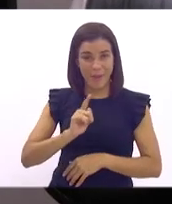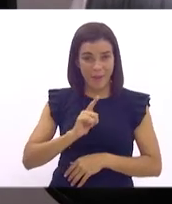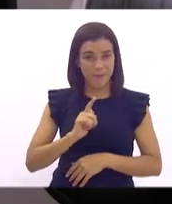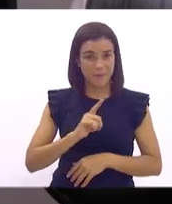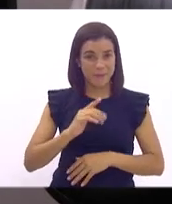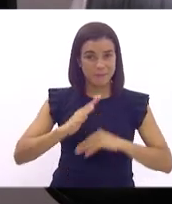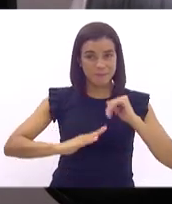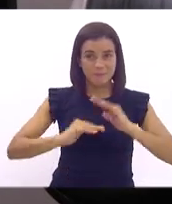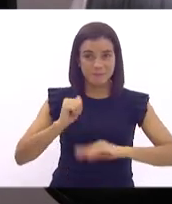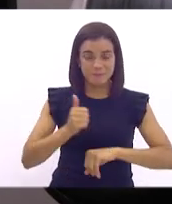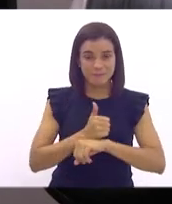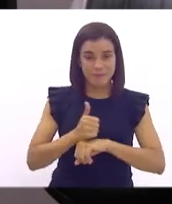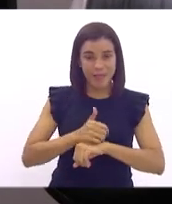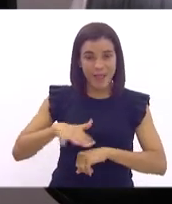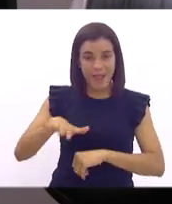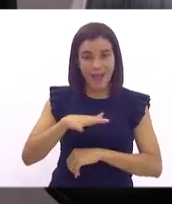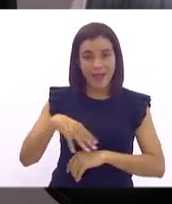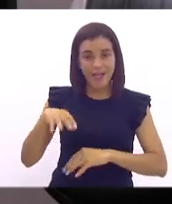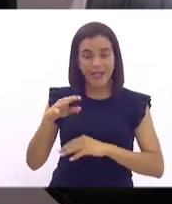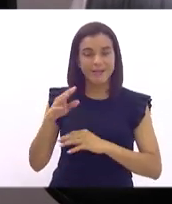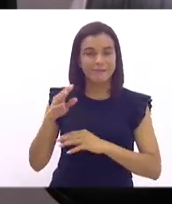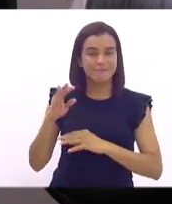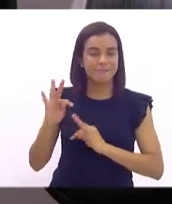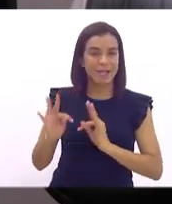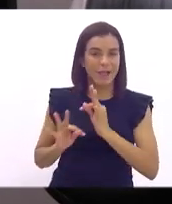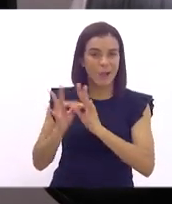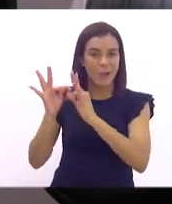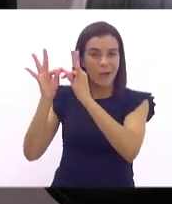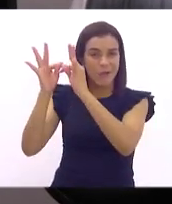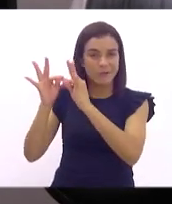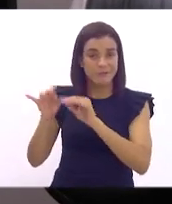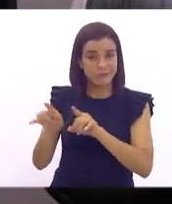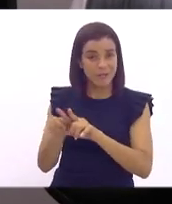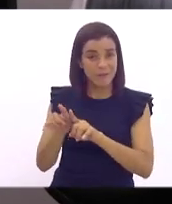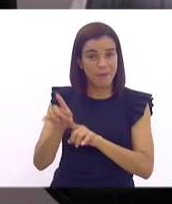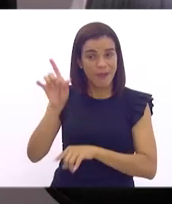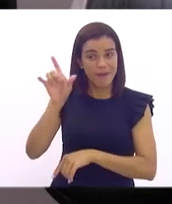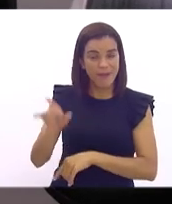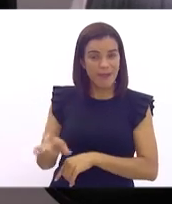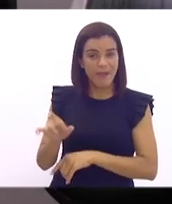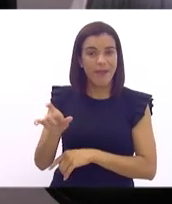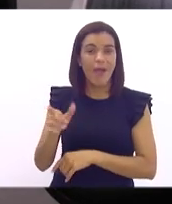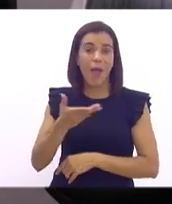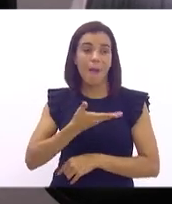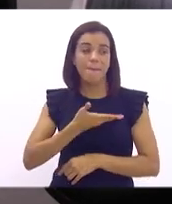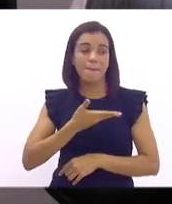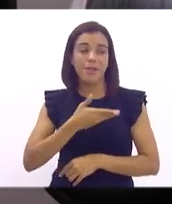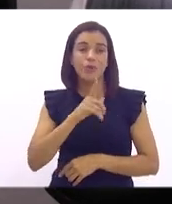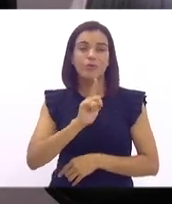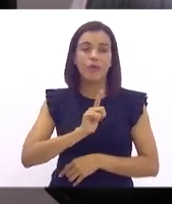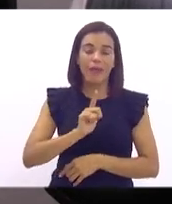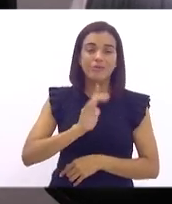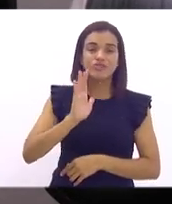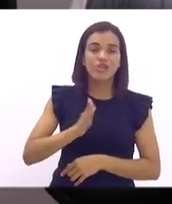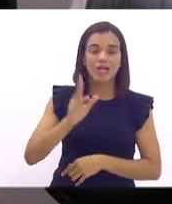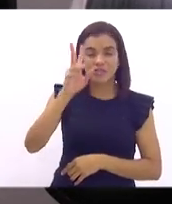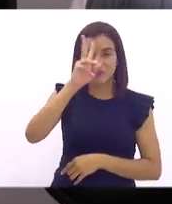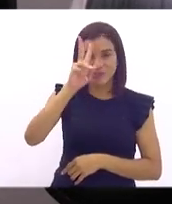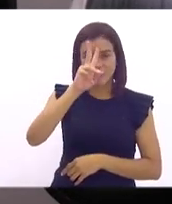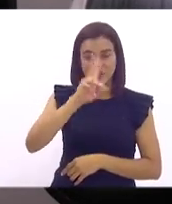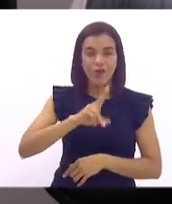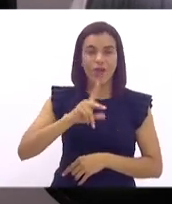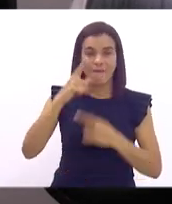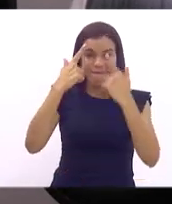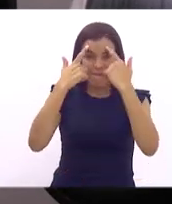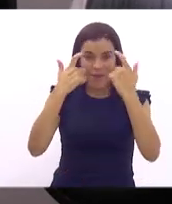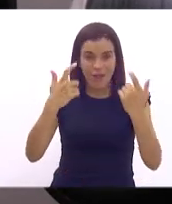são, na área tecnológica, que são autores de violência também, ou são amigos de autores de violência. Né? E isso